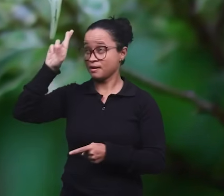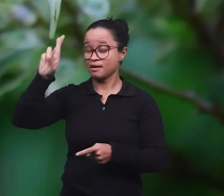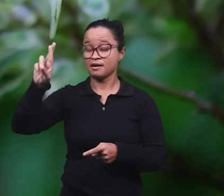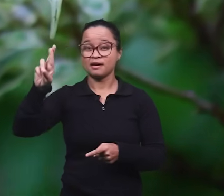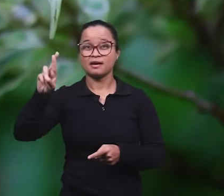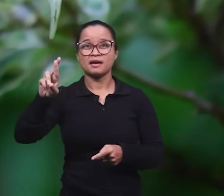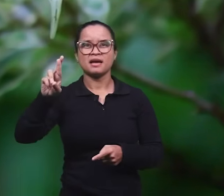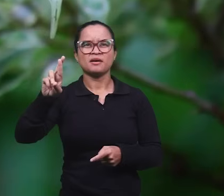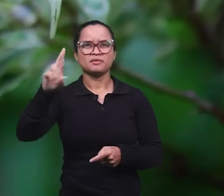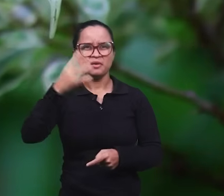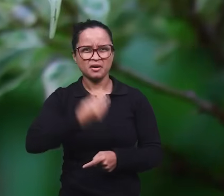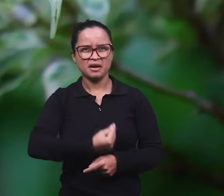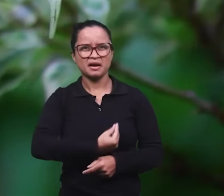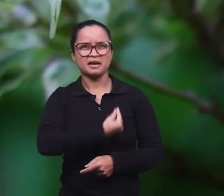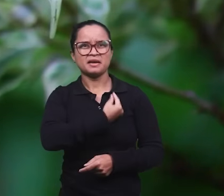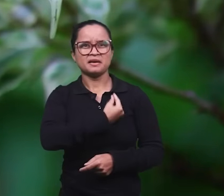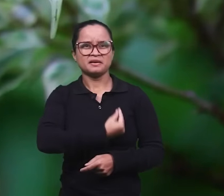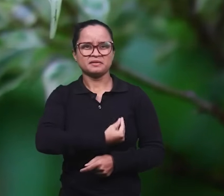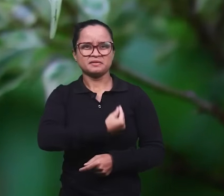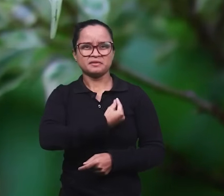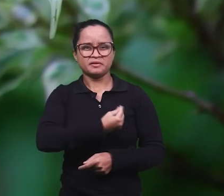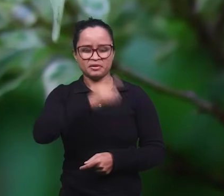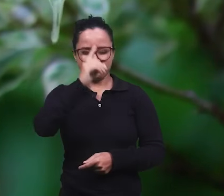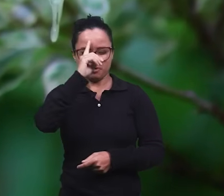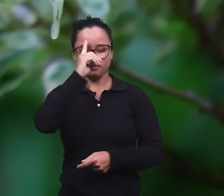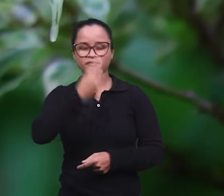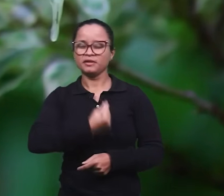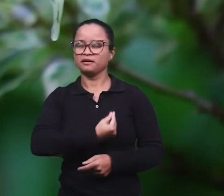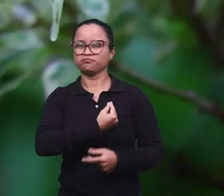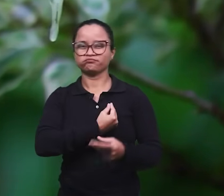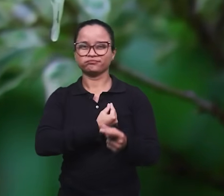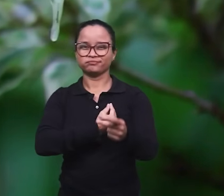ordena a vida para sempre,